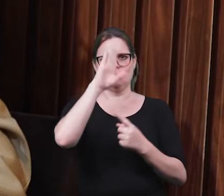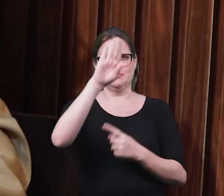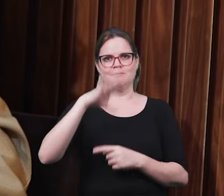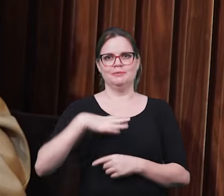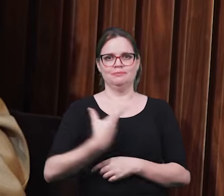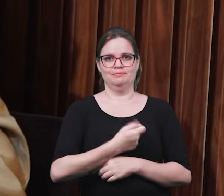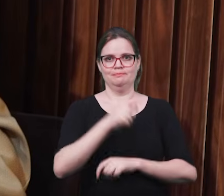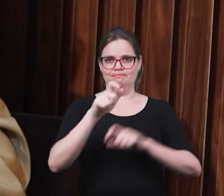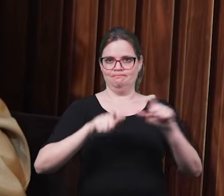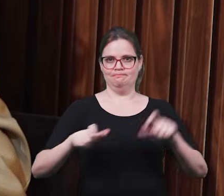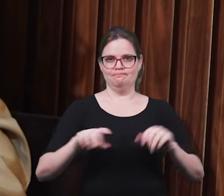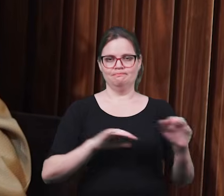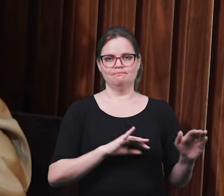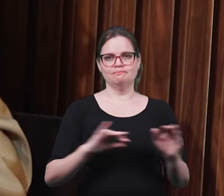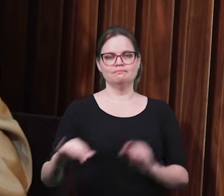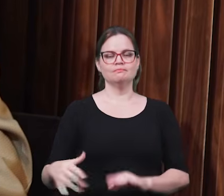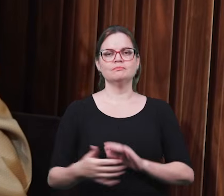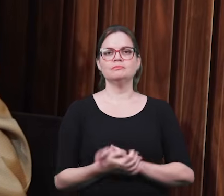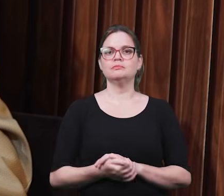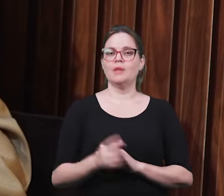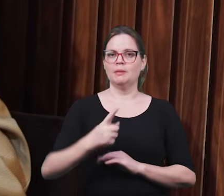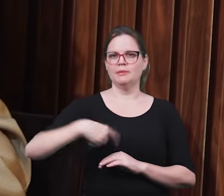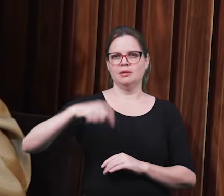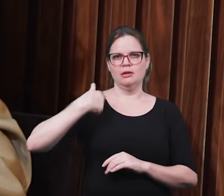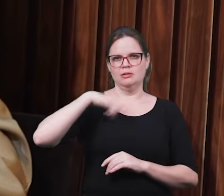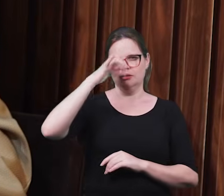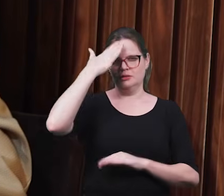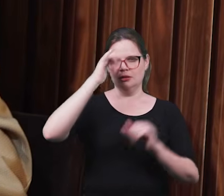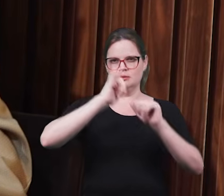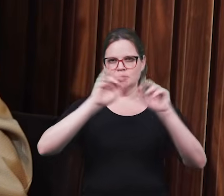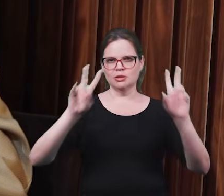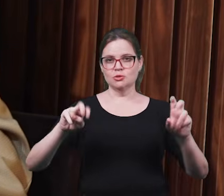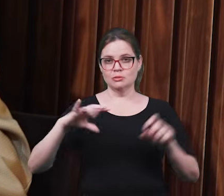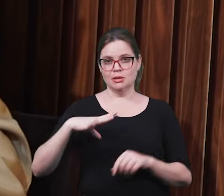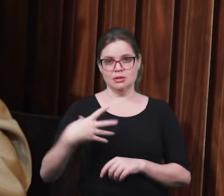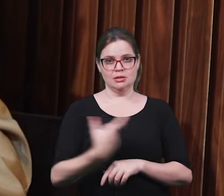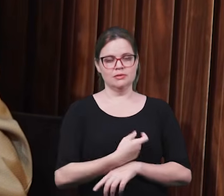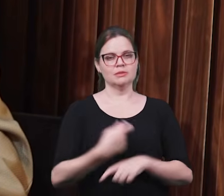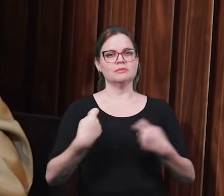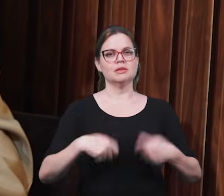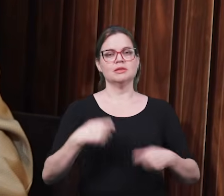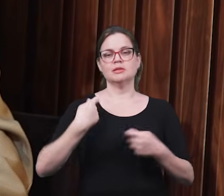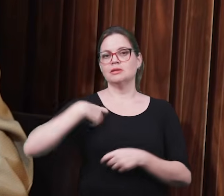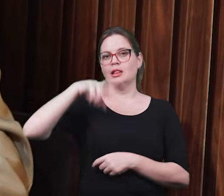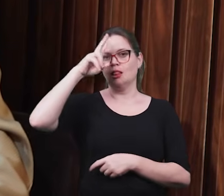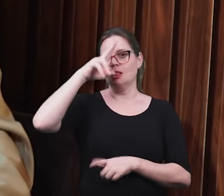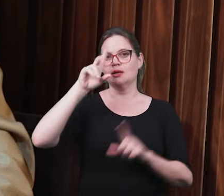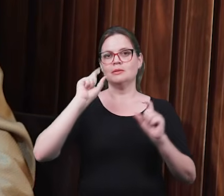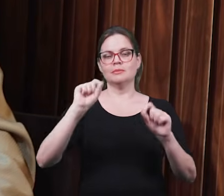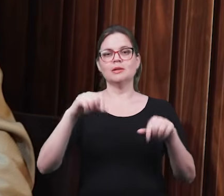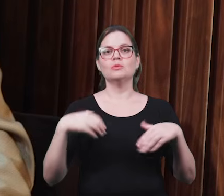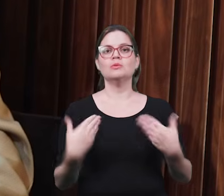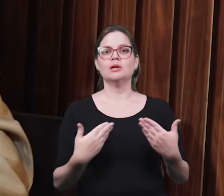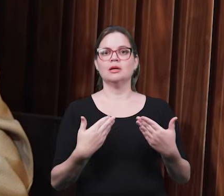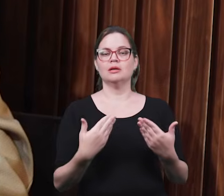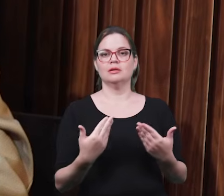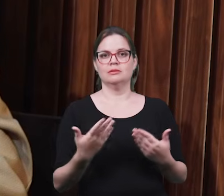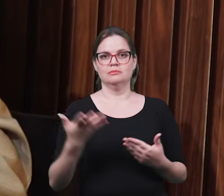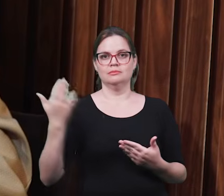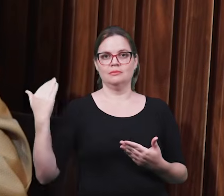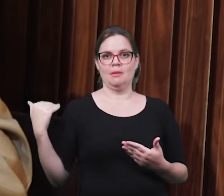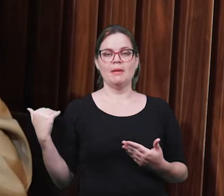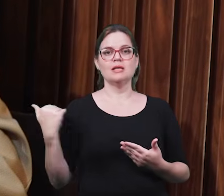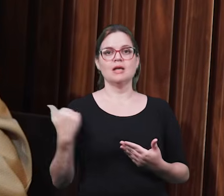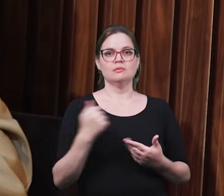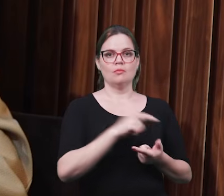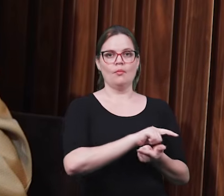Bem, e para nós entendermos salvação, é preciso lembrar daquilo que é a criação e